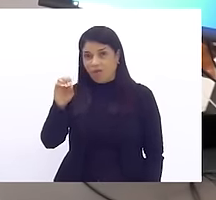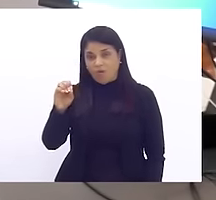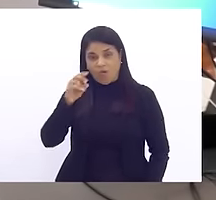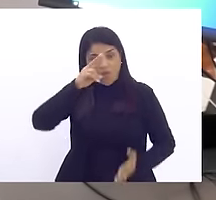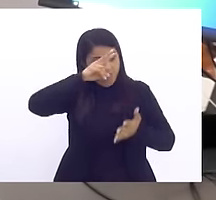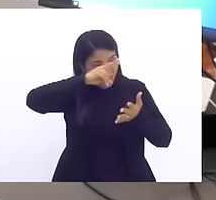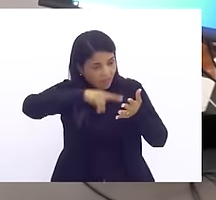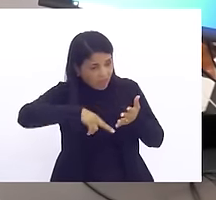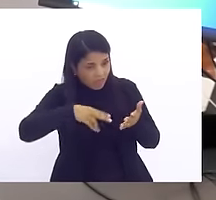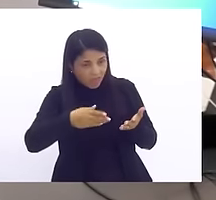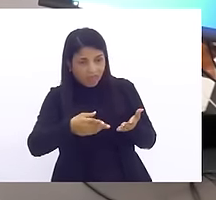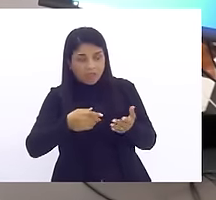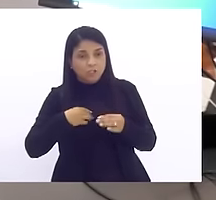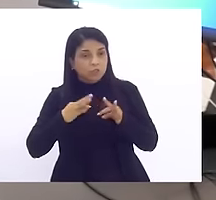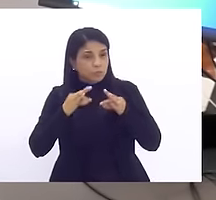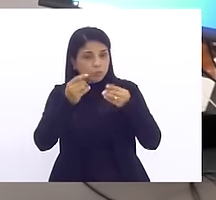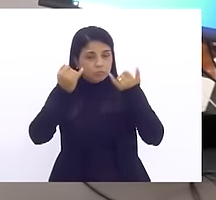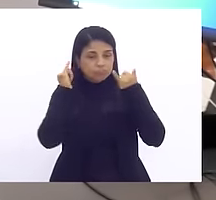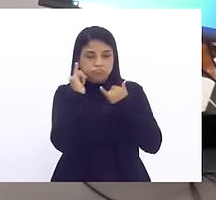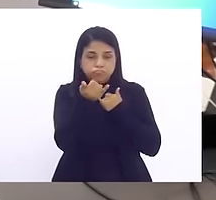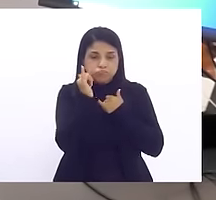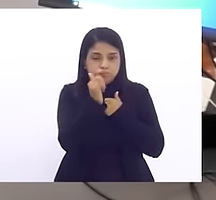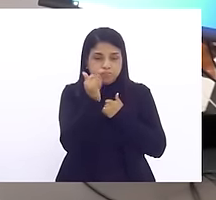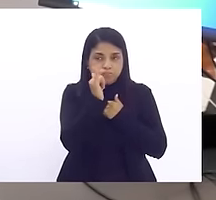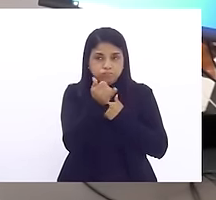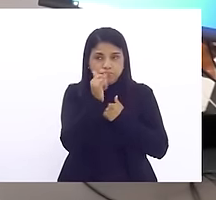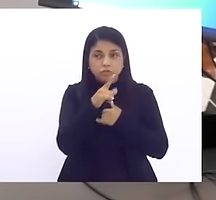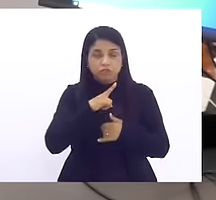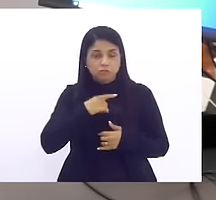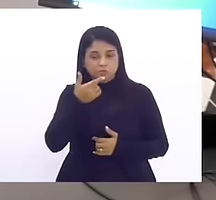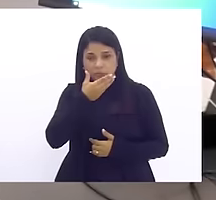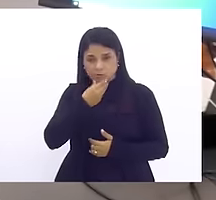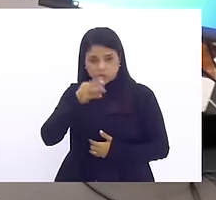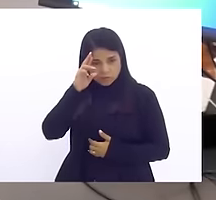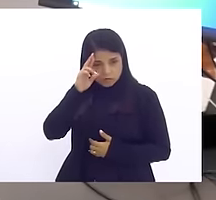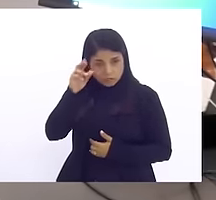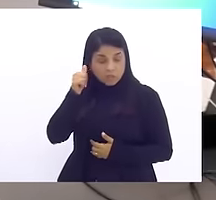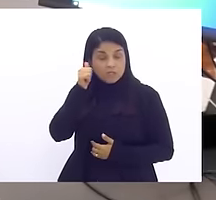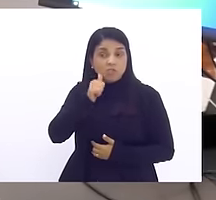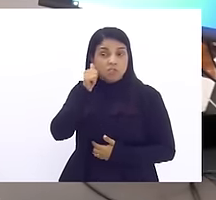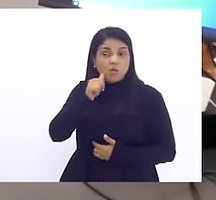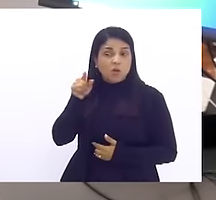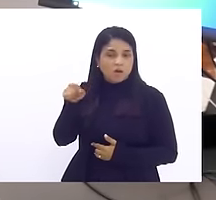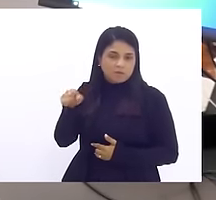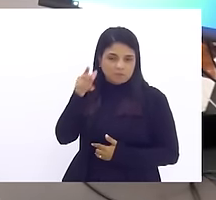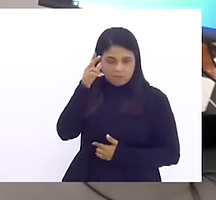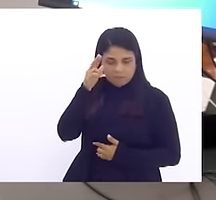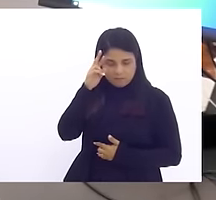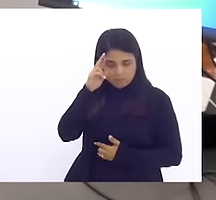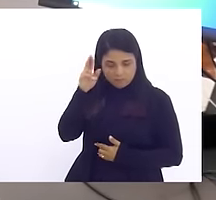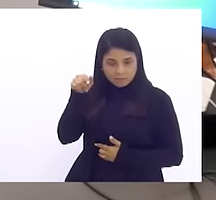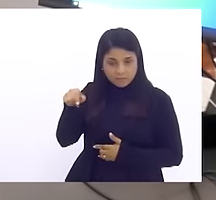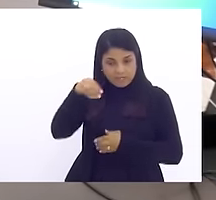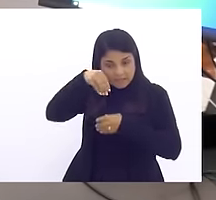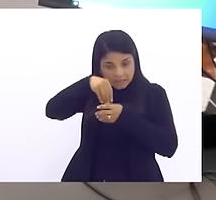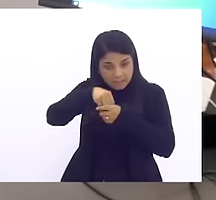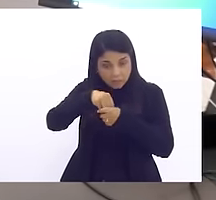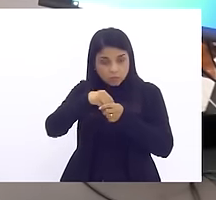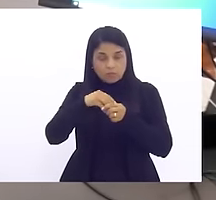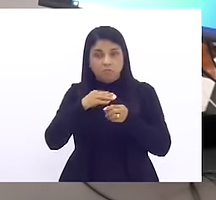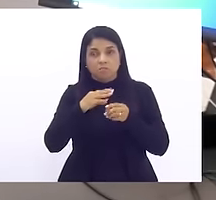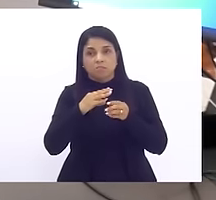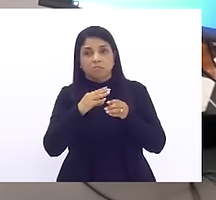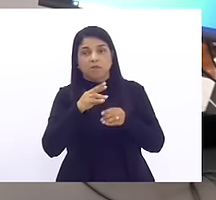onde os fatos todos foram narrados quando tinha uma senhora uma criança dentro da Van quando foi foi efetuado